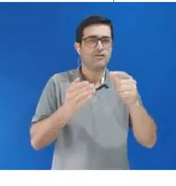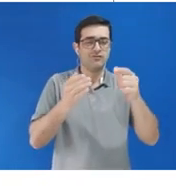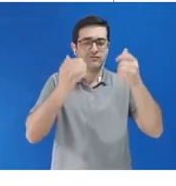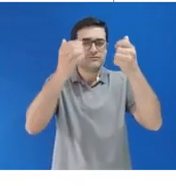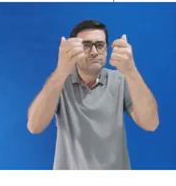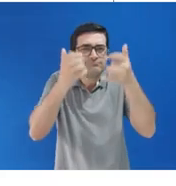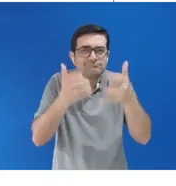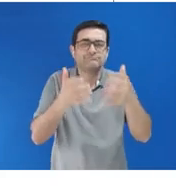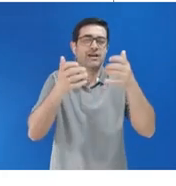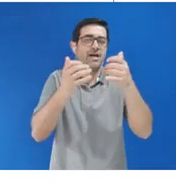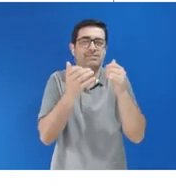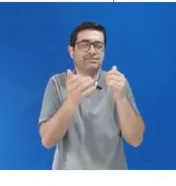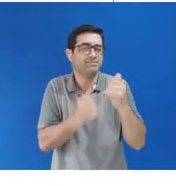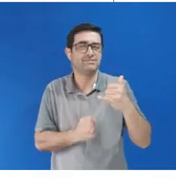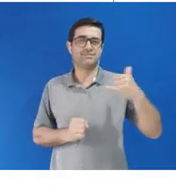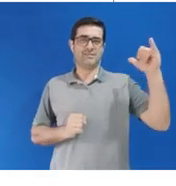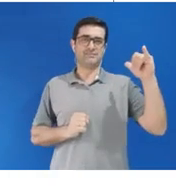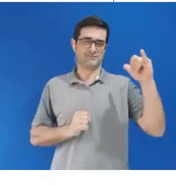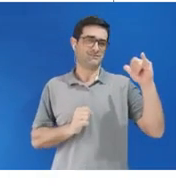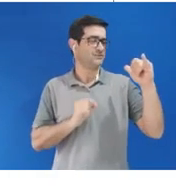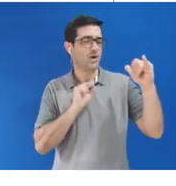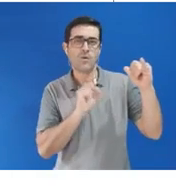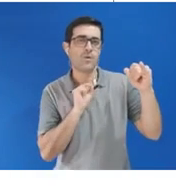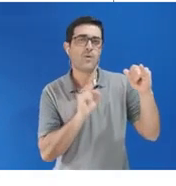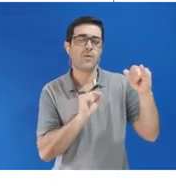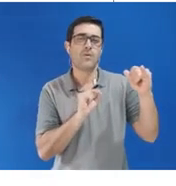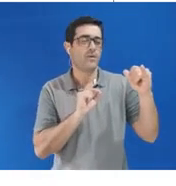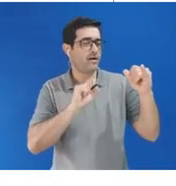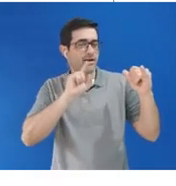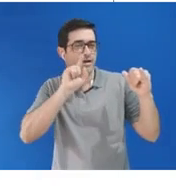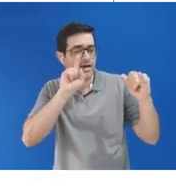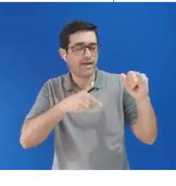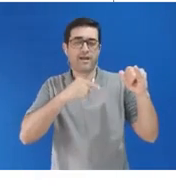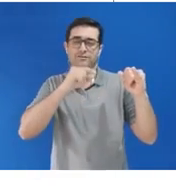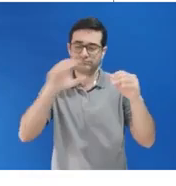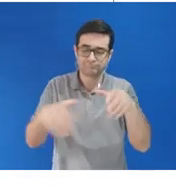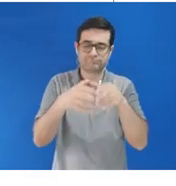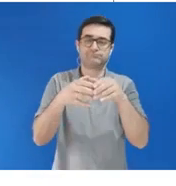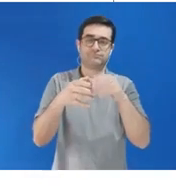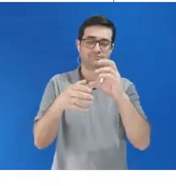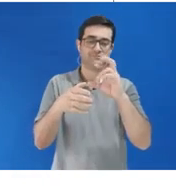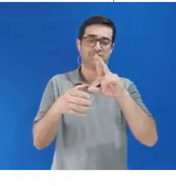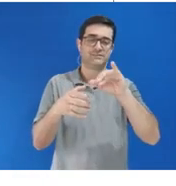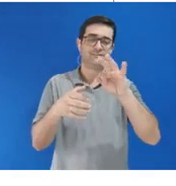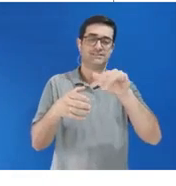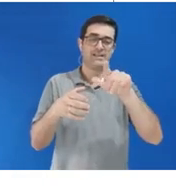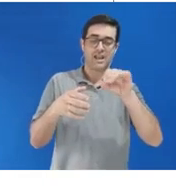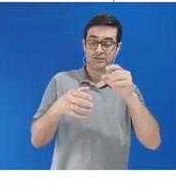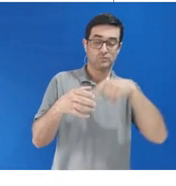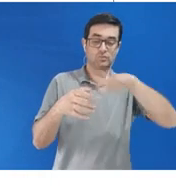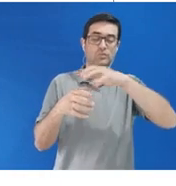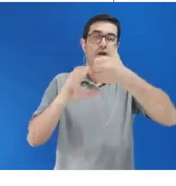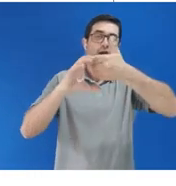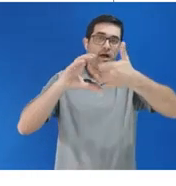essa energia potencial envolvida com um retículo cristalino pode dar as características